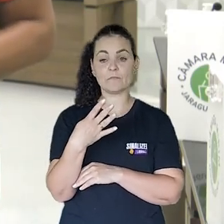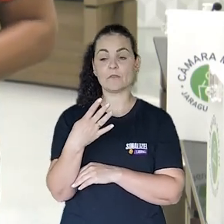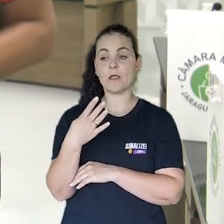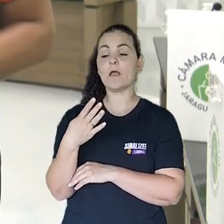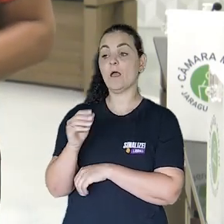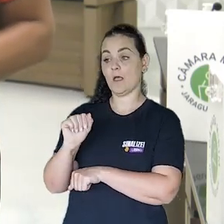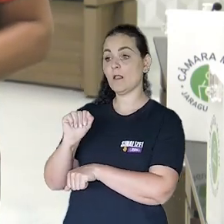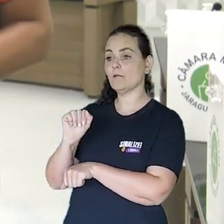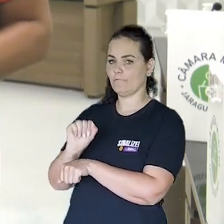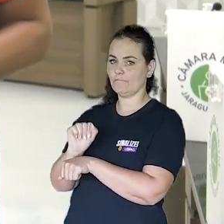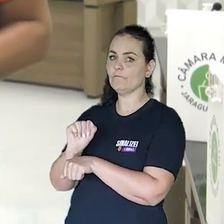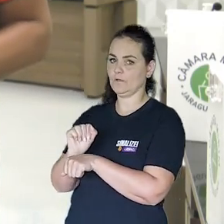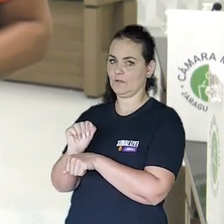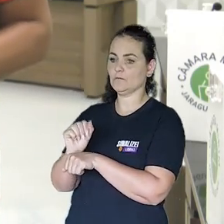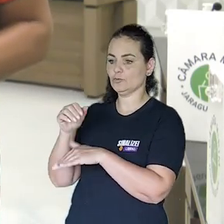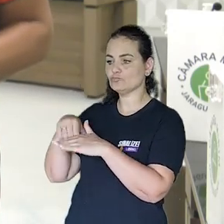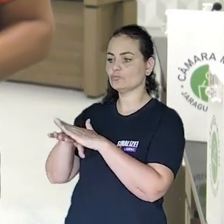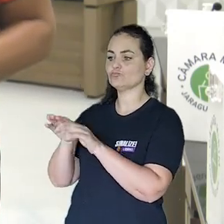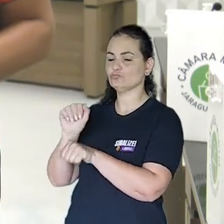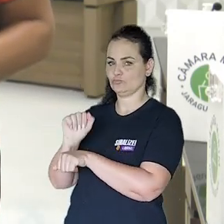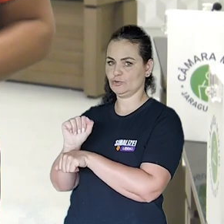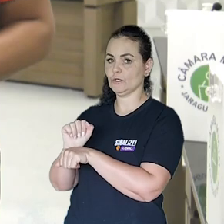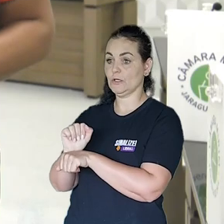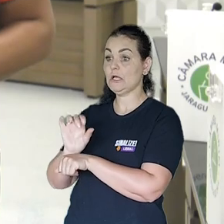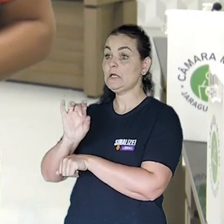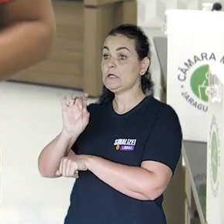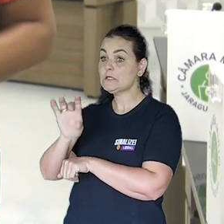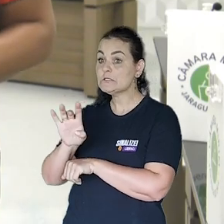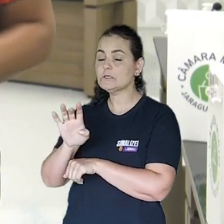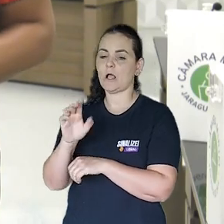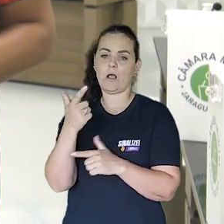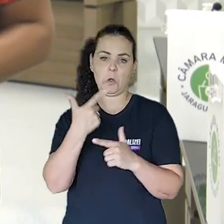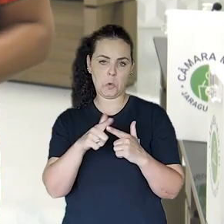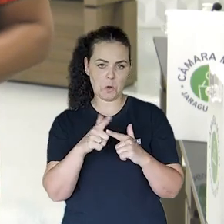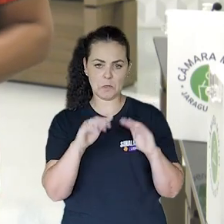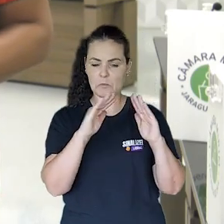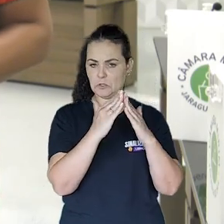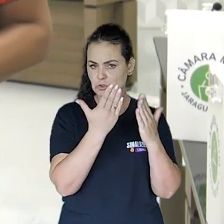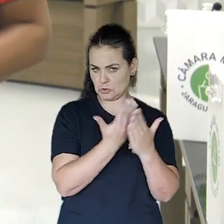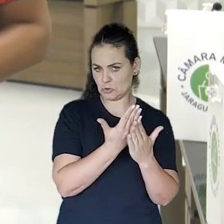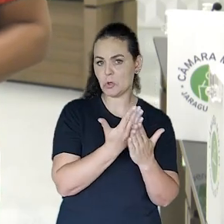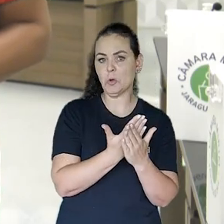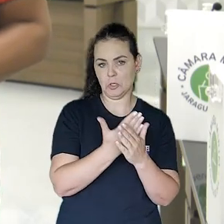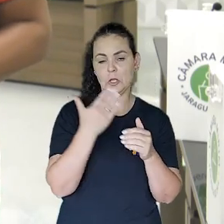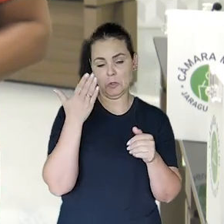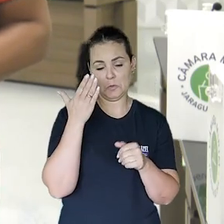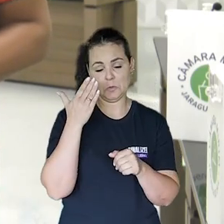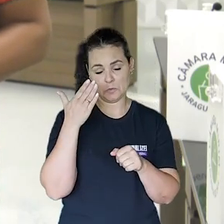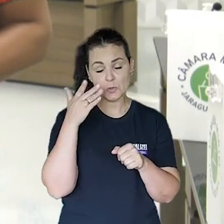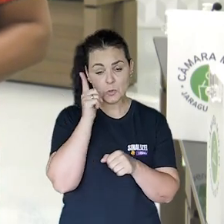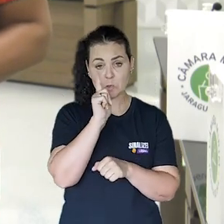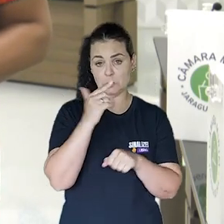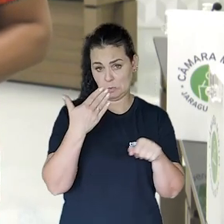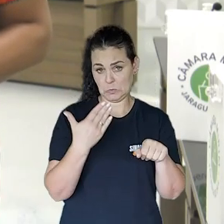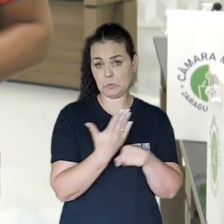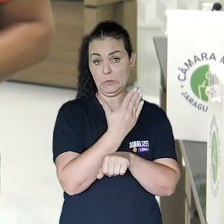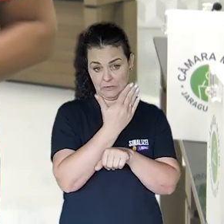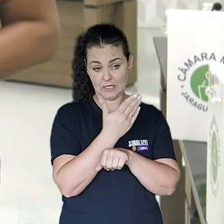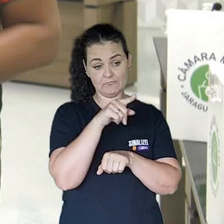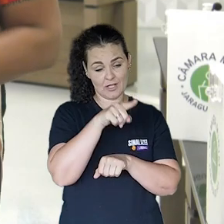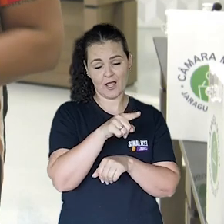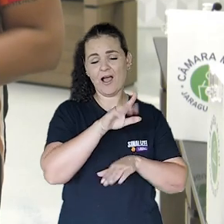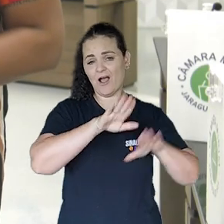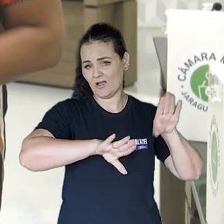escolas que foi selecionada e que não possam participar, então essas escolas estarão lá compondo um cadastro de